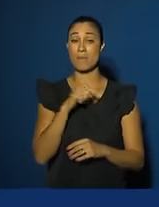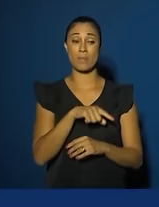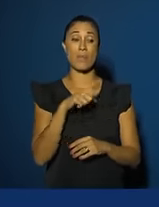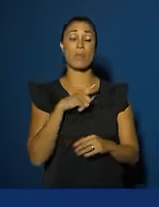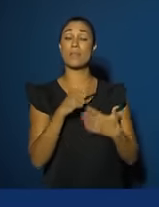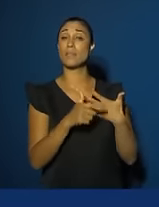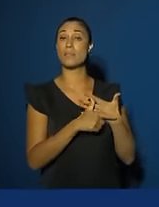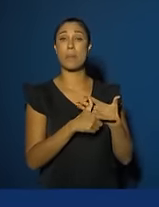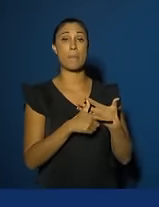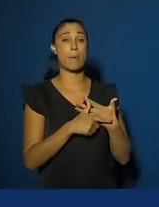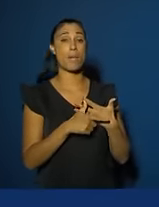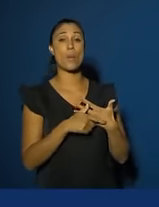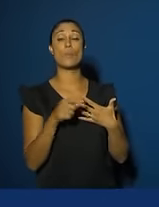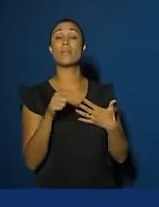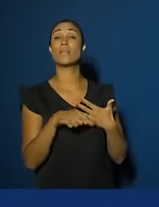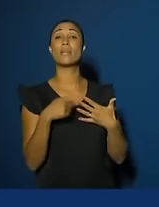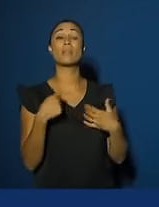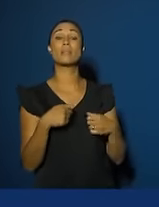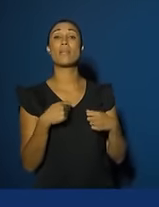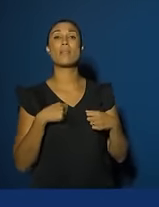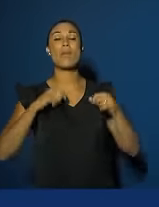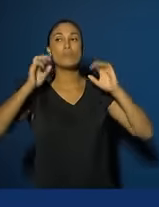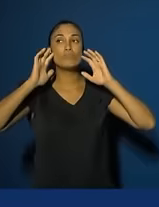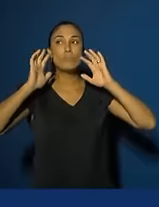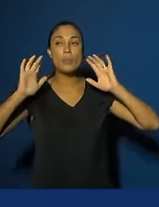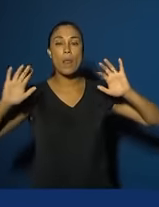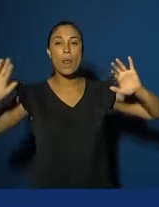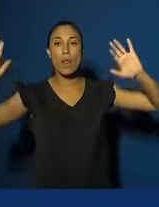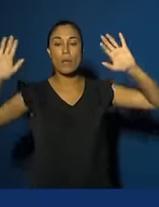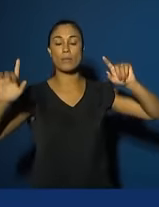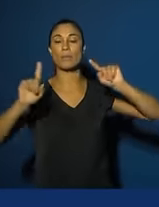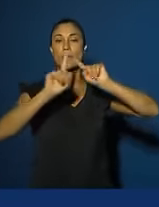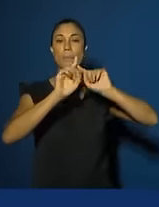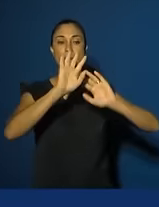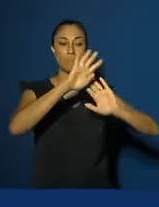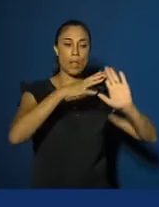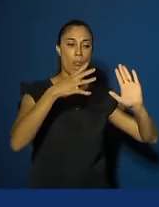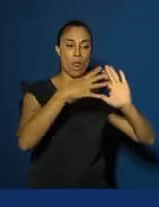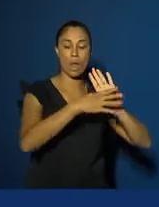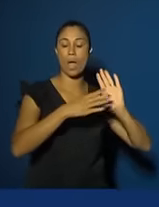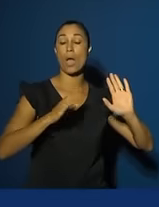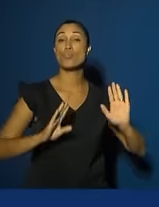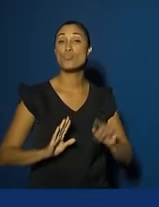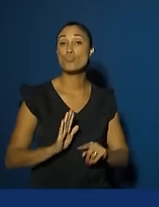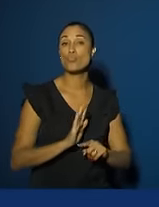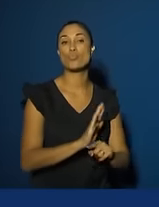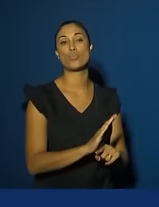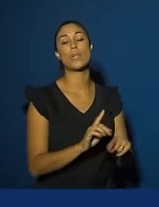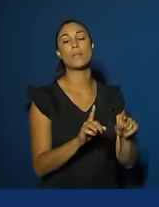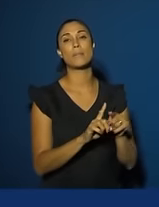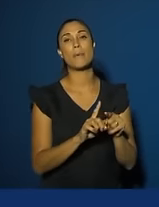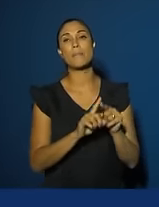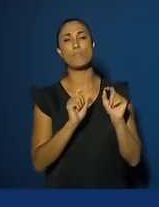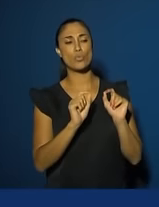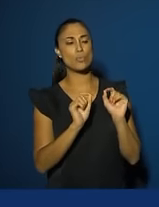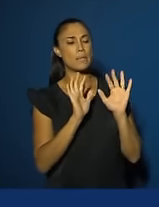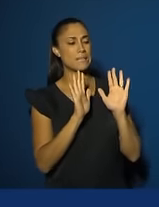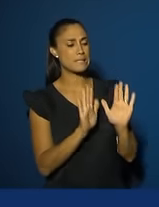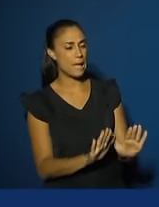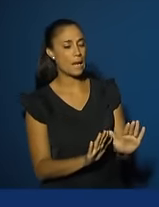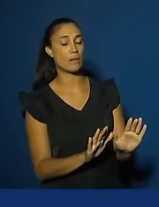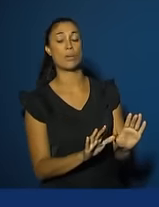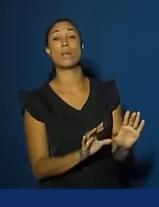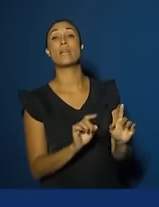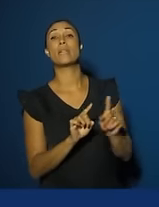tem esse papel e ele tem que ter a dimensão a escala a intervenção muito bem calibrada em